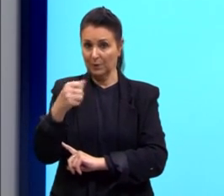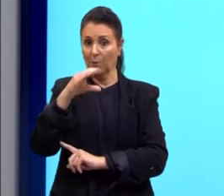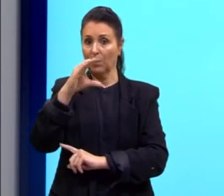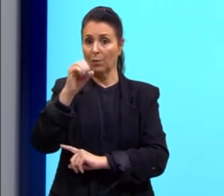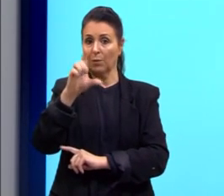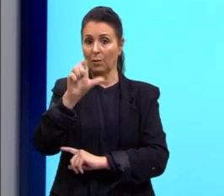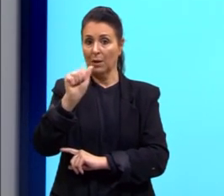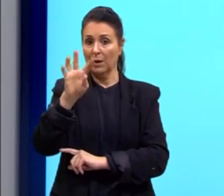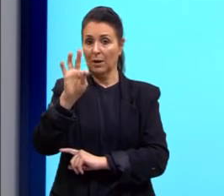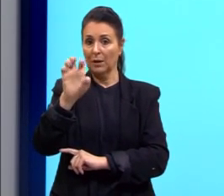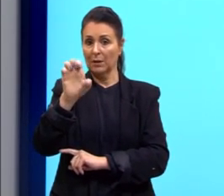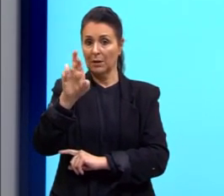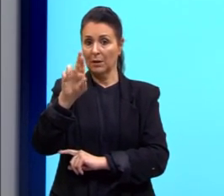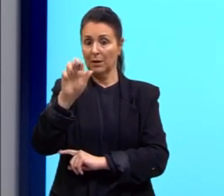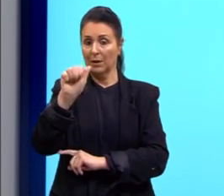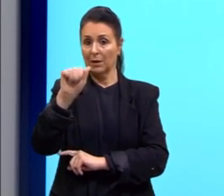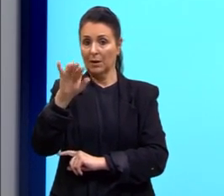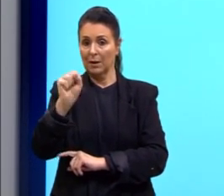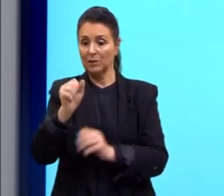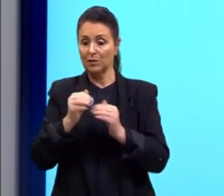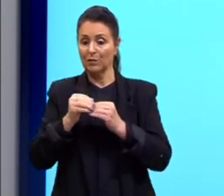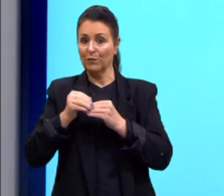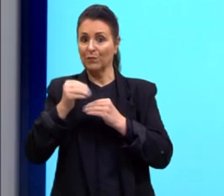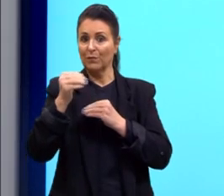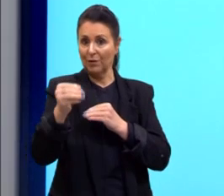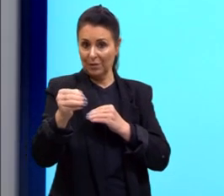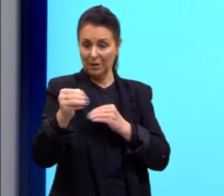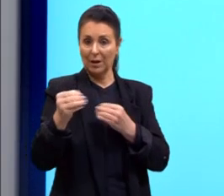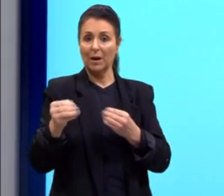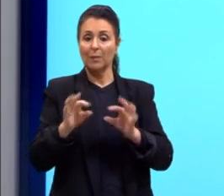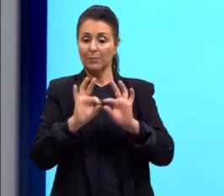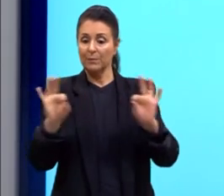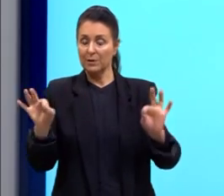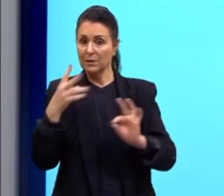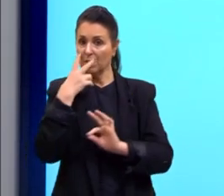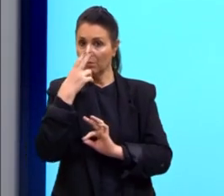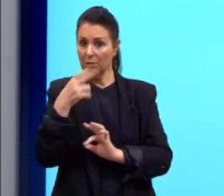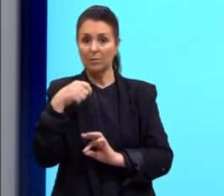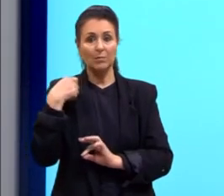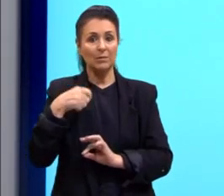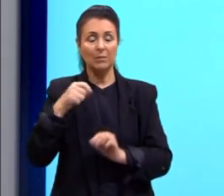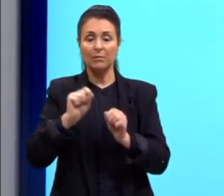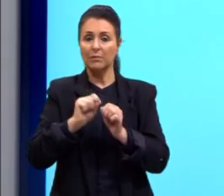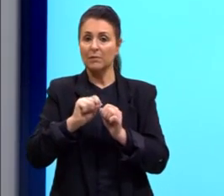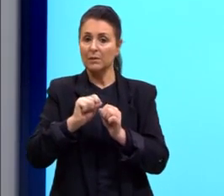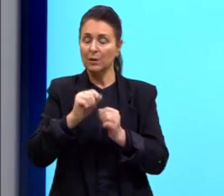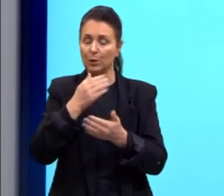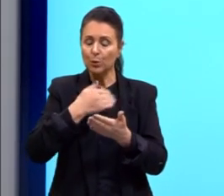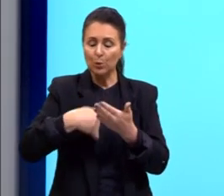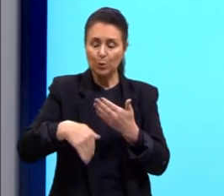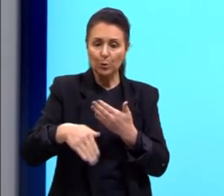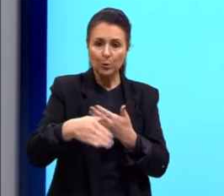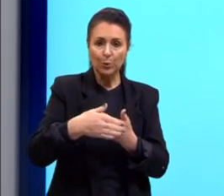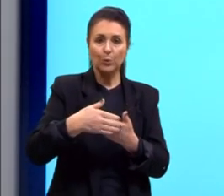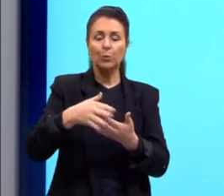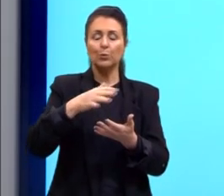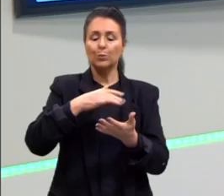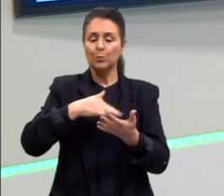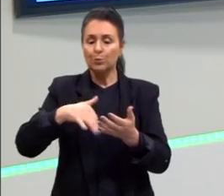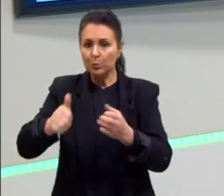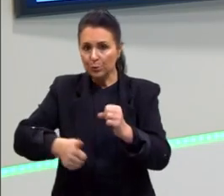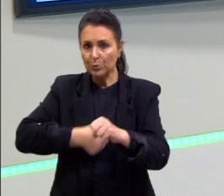externos eles têm a mesma medida então eu não preciso fazer toda aquela resolução